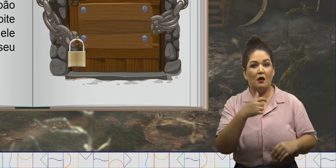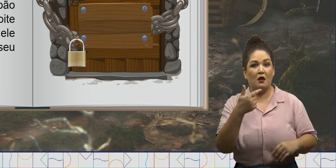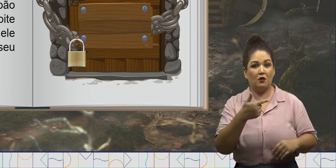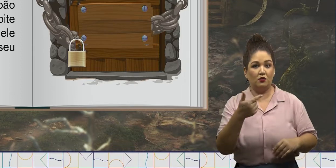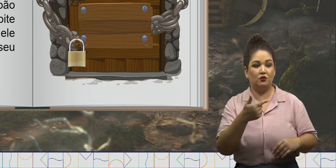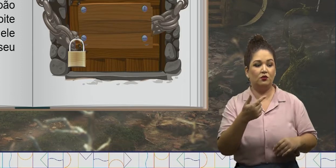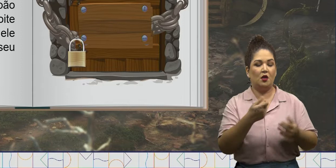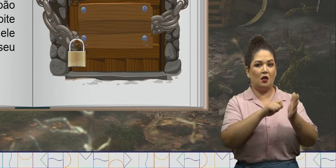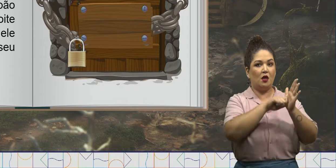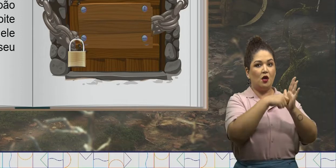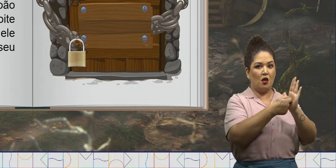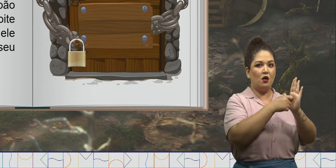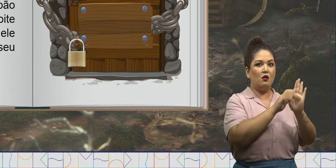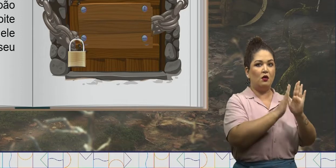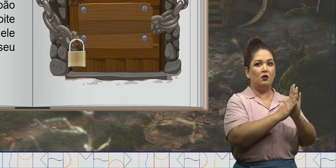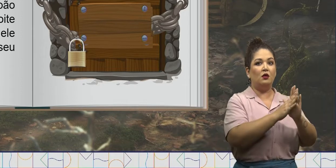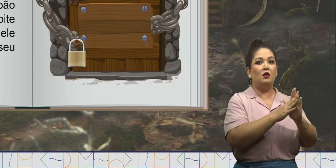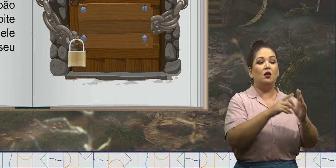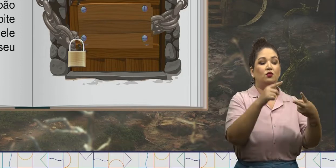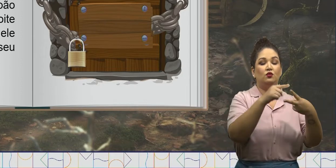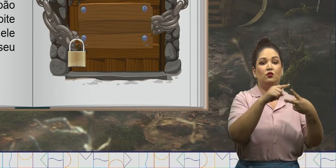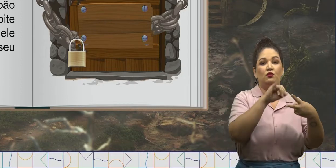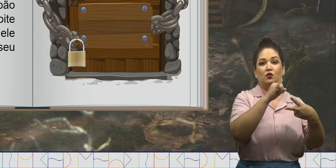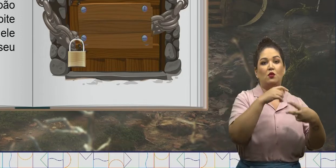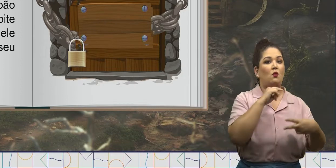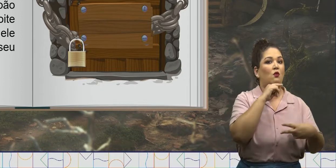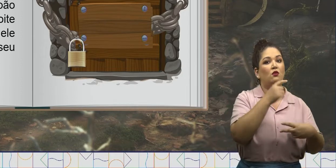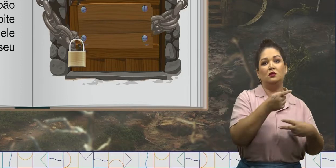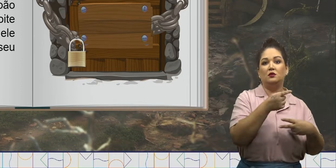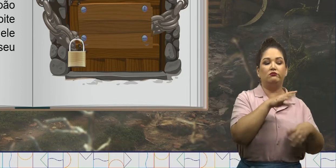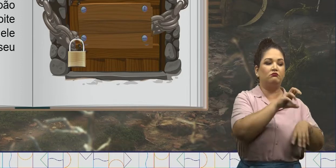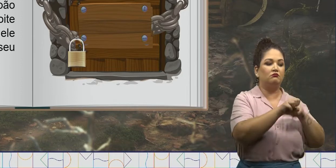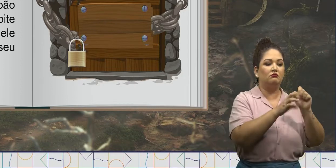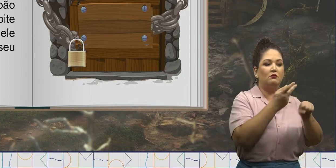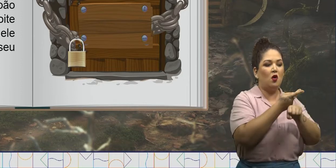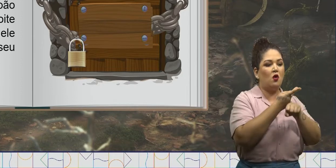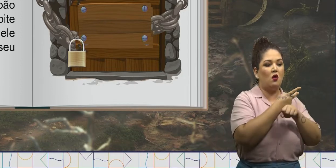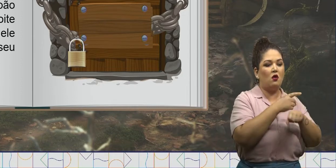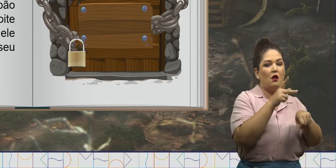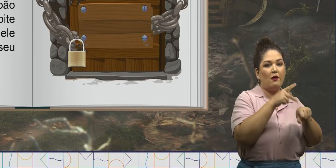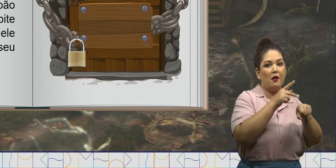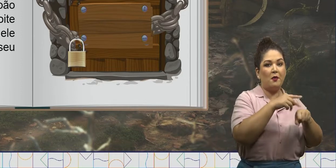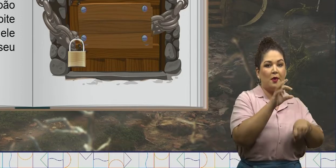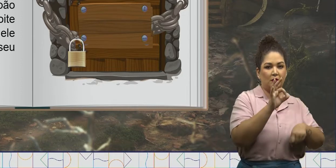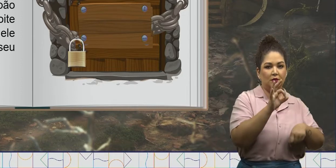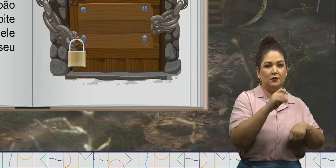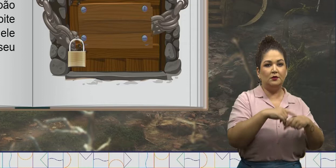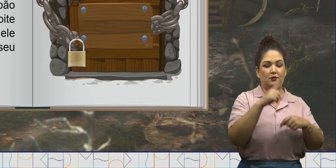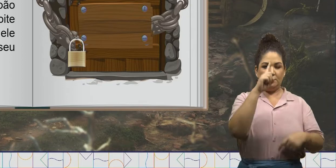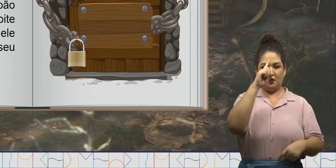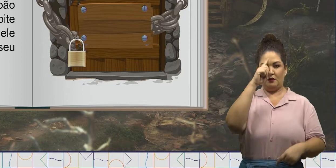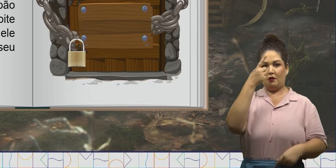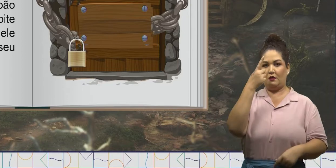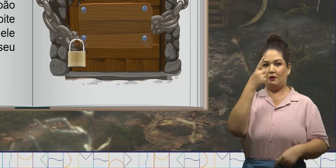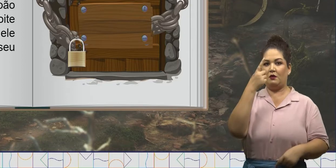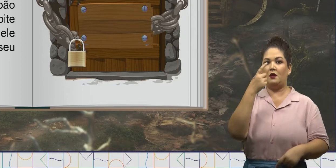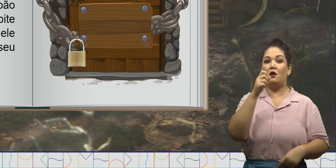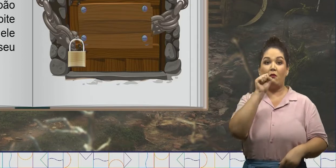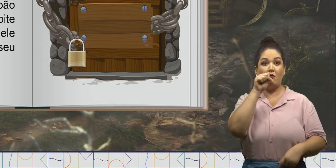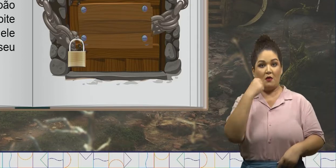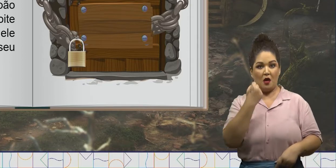quarto e João não conseguiu ir à noite recolher as pedrinhas, ele